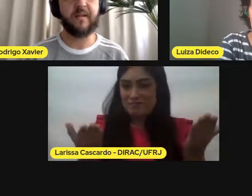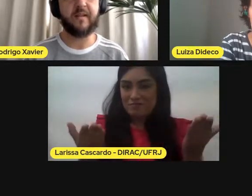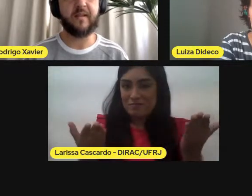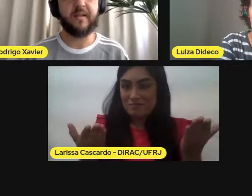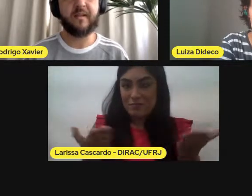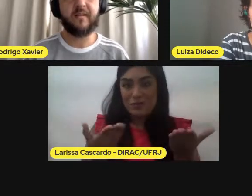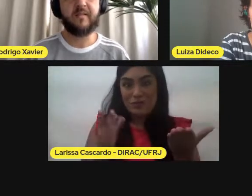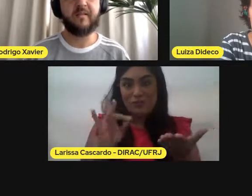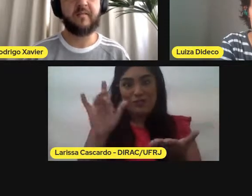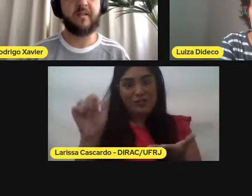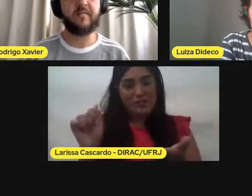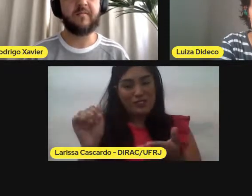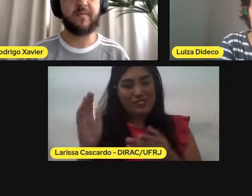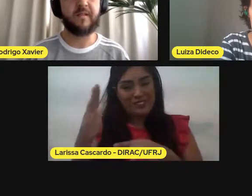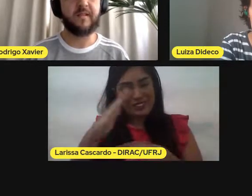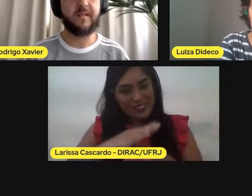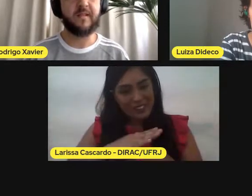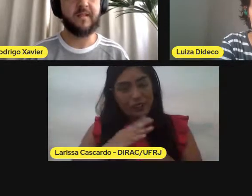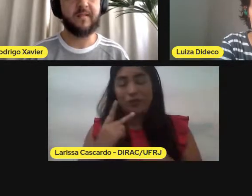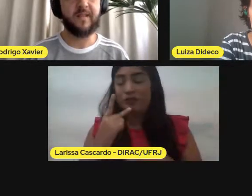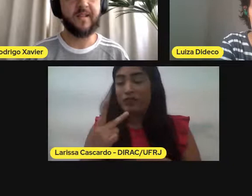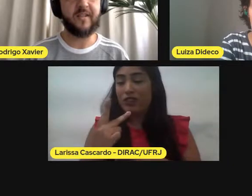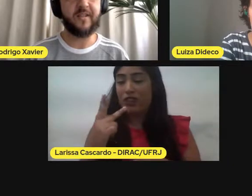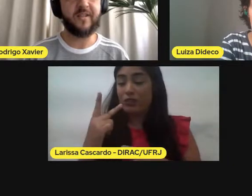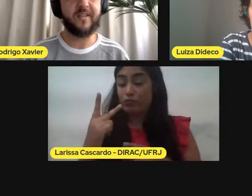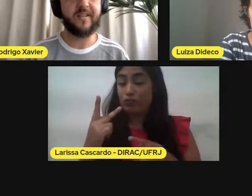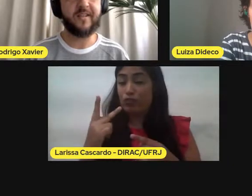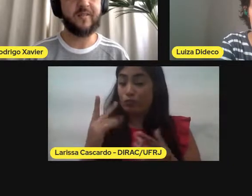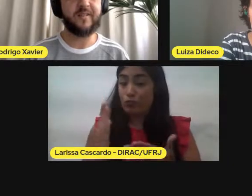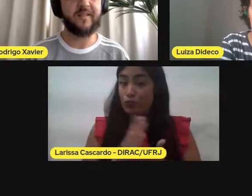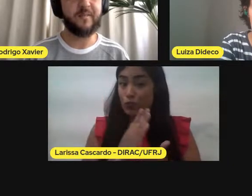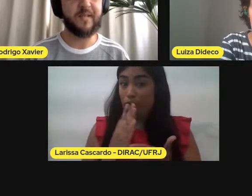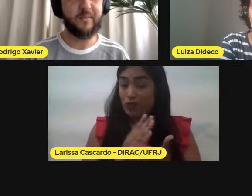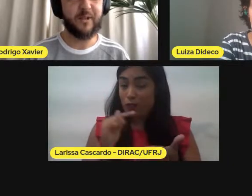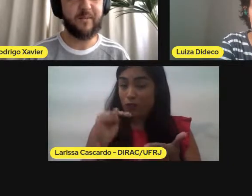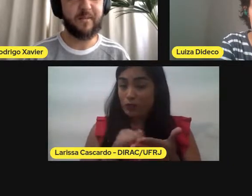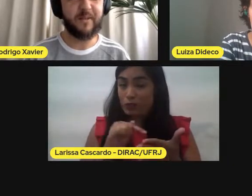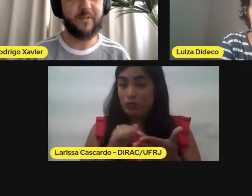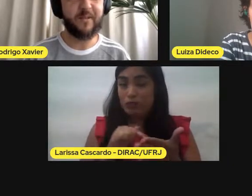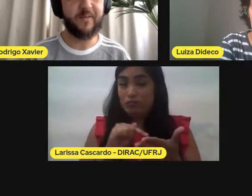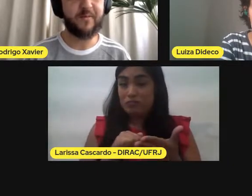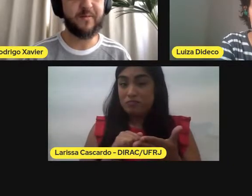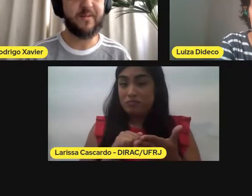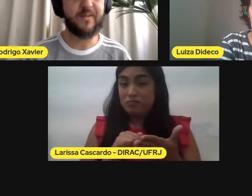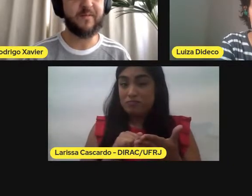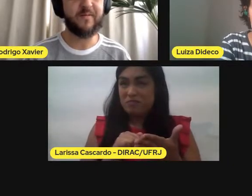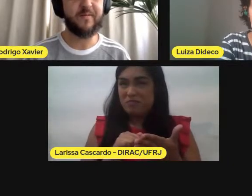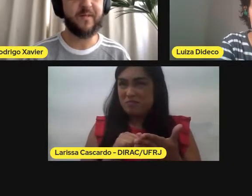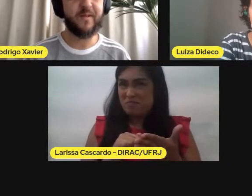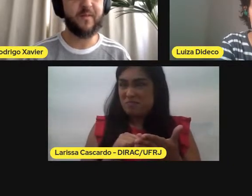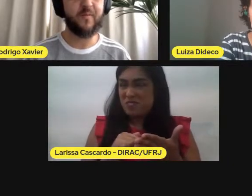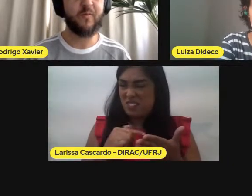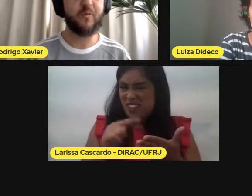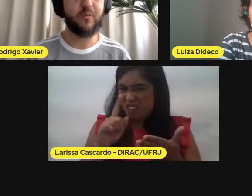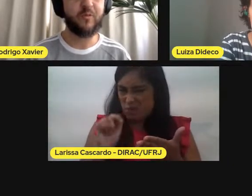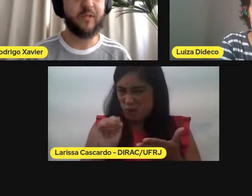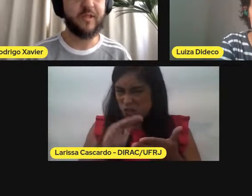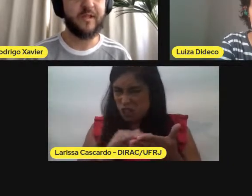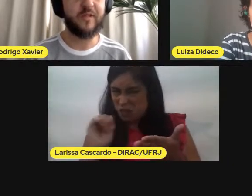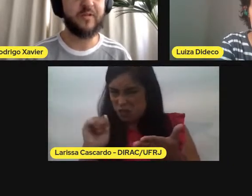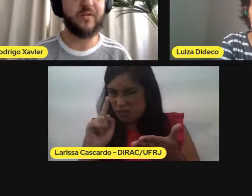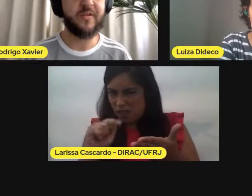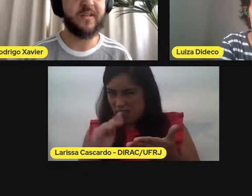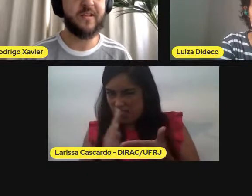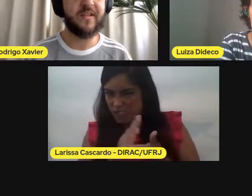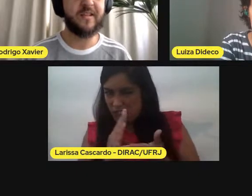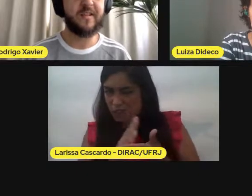falar de um livro que, na verdade, não sei se poderemos chamar bem de um livro, mas de um conjunto